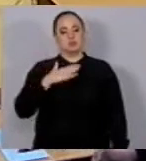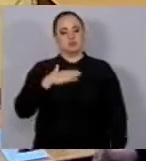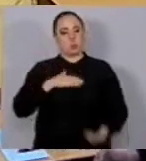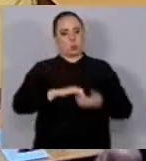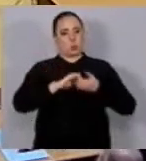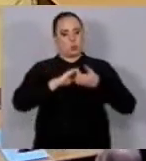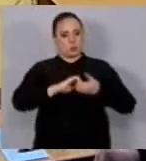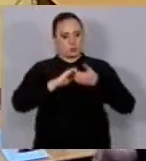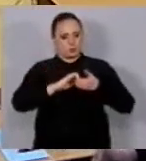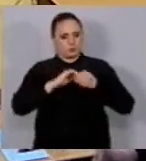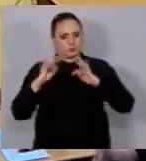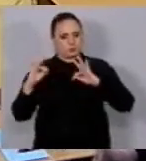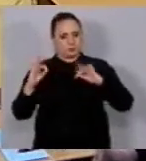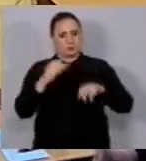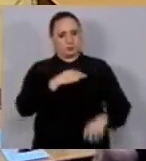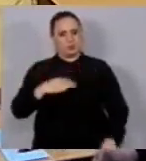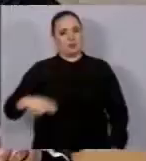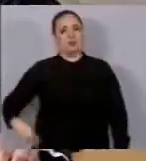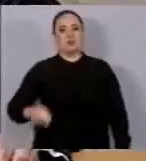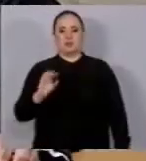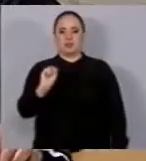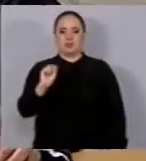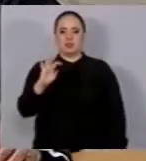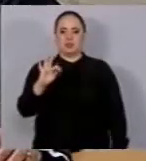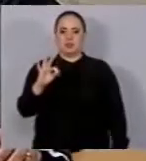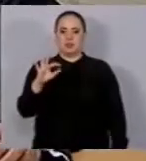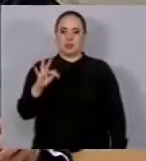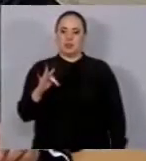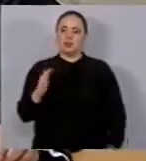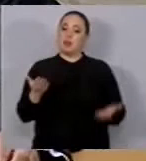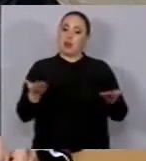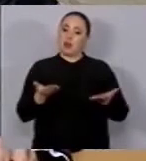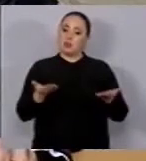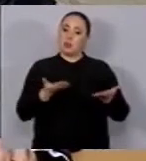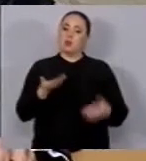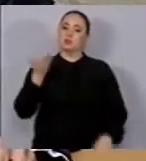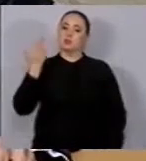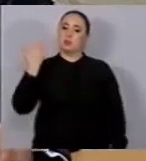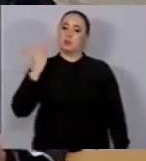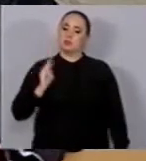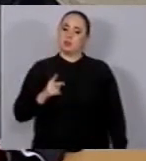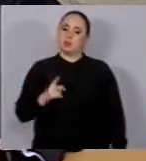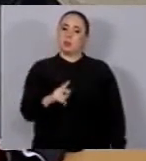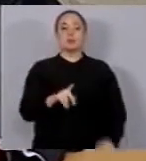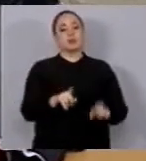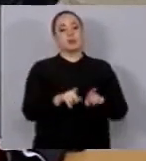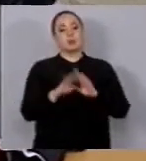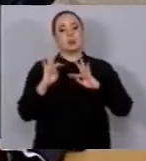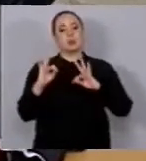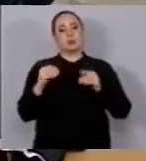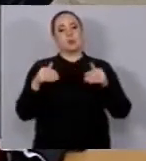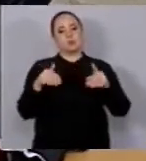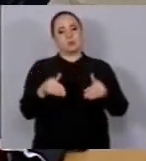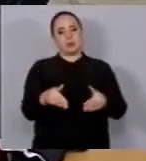os ministros do Supremo Tribunal Federal, de hoje, de ontem e de sempre, bem como todos os membros